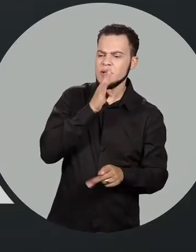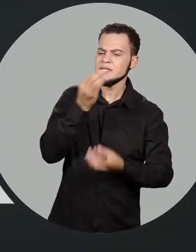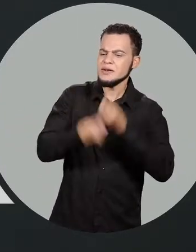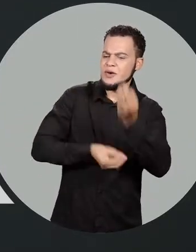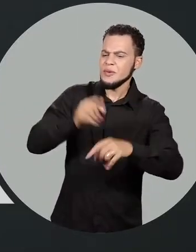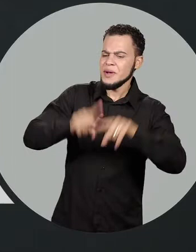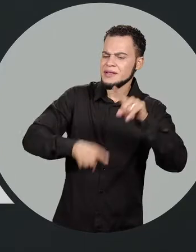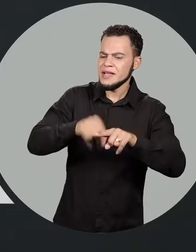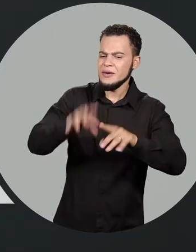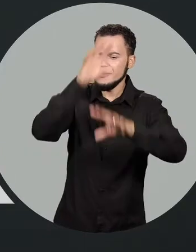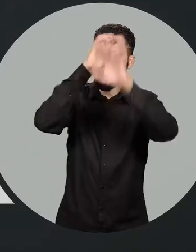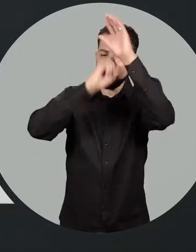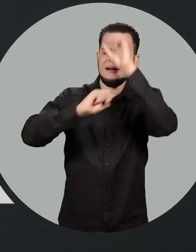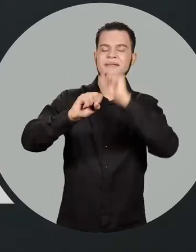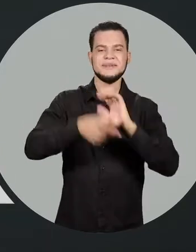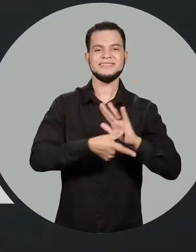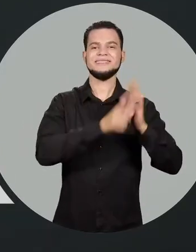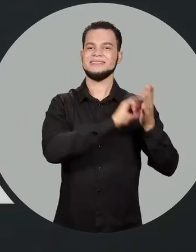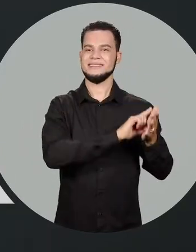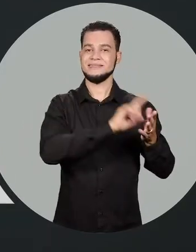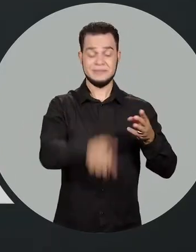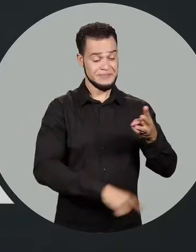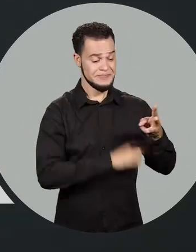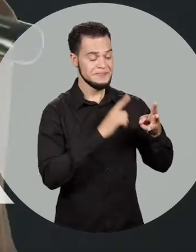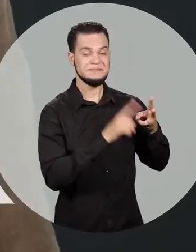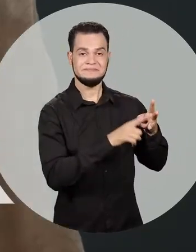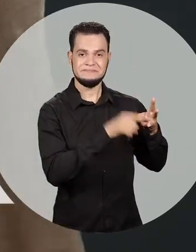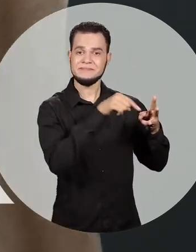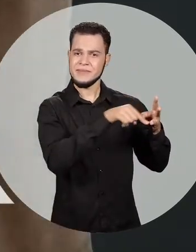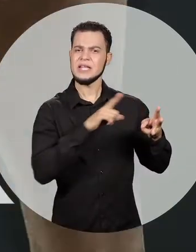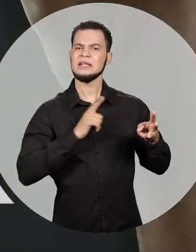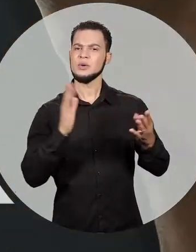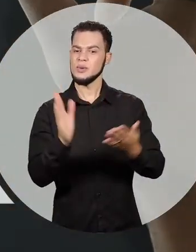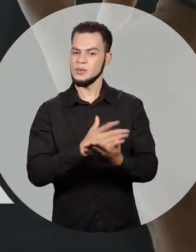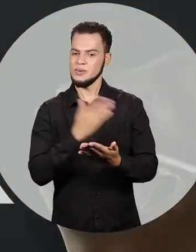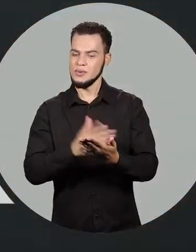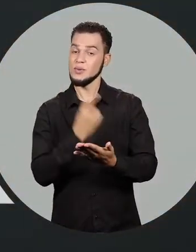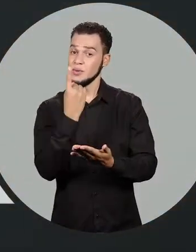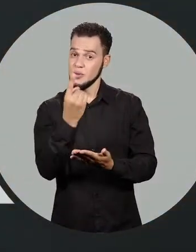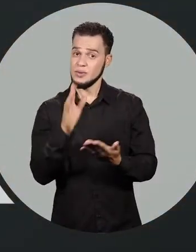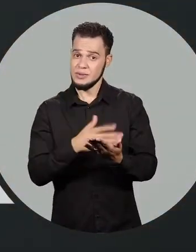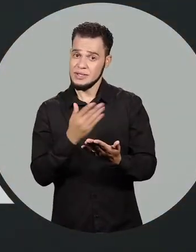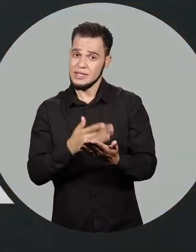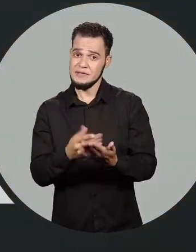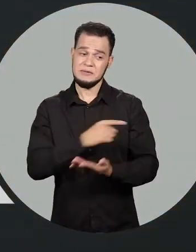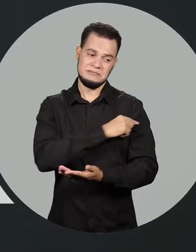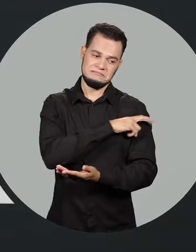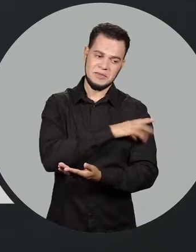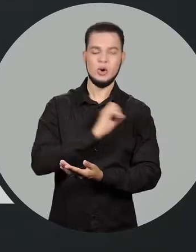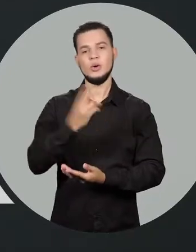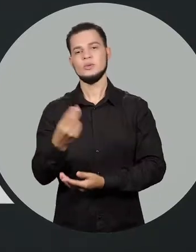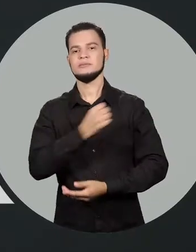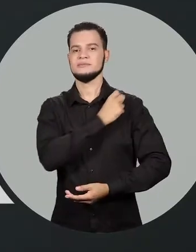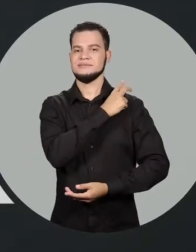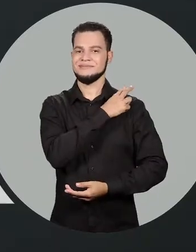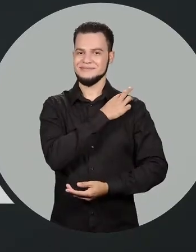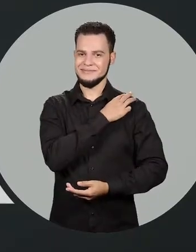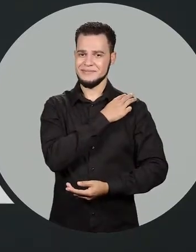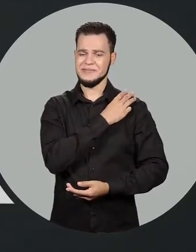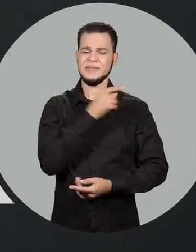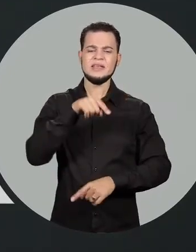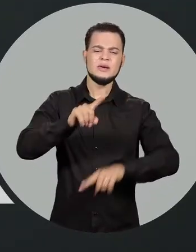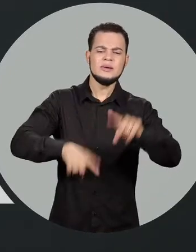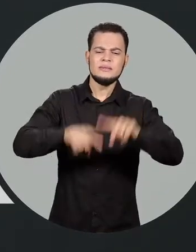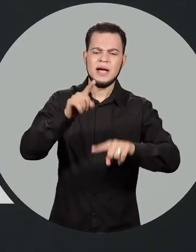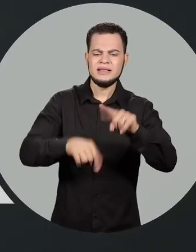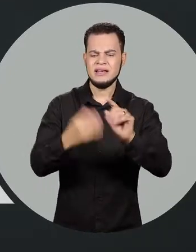didático sugerido. Kit Aluno. Um livro dos anos iniciais ou um livro dos anos finais. O conteúdo de cada